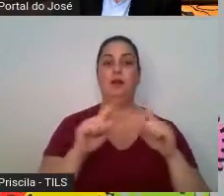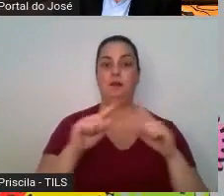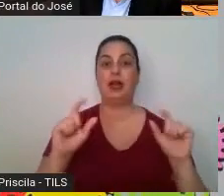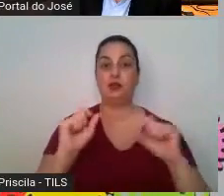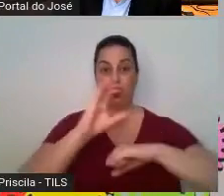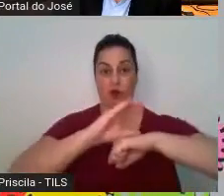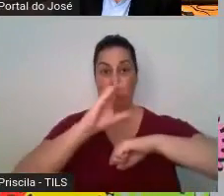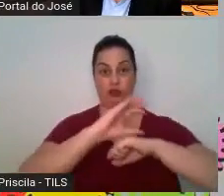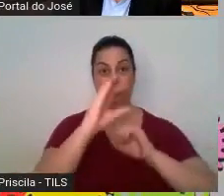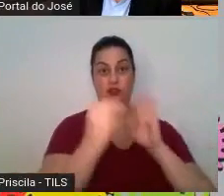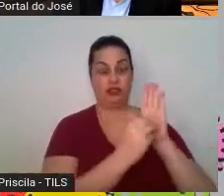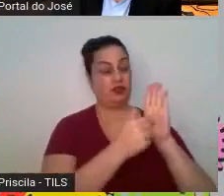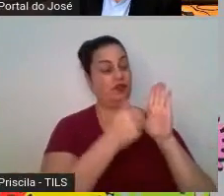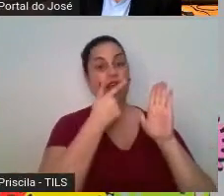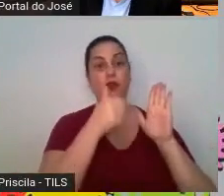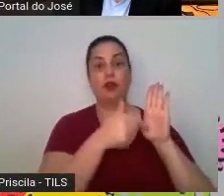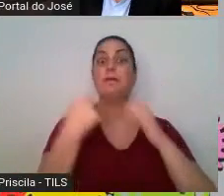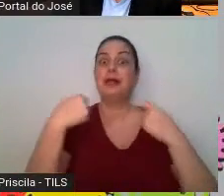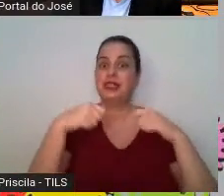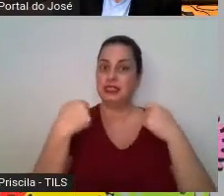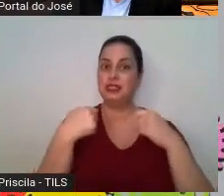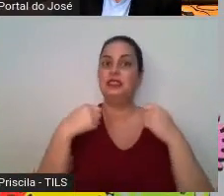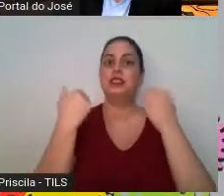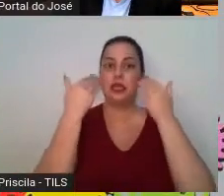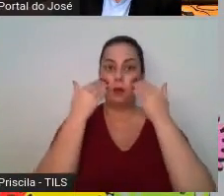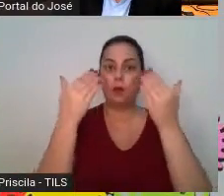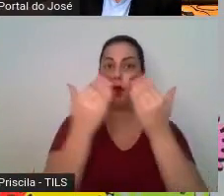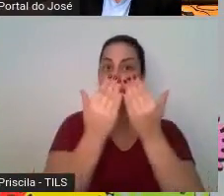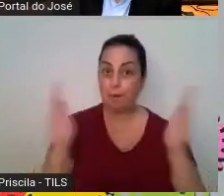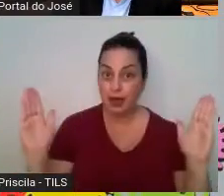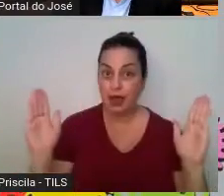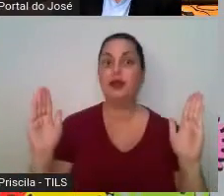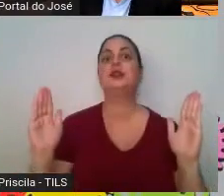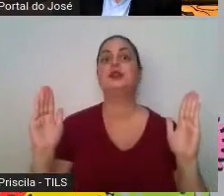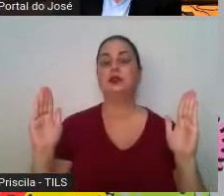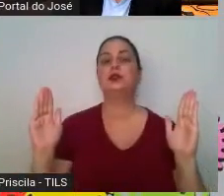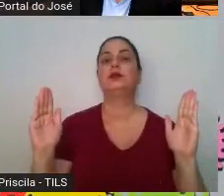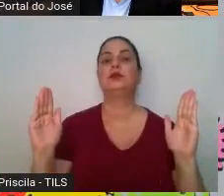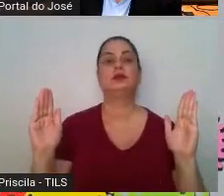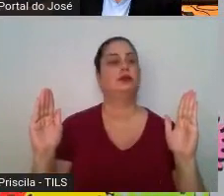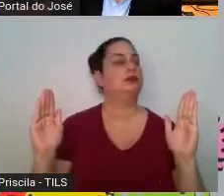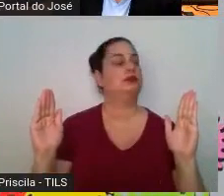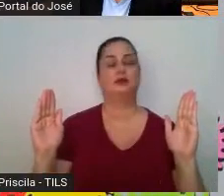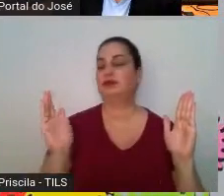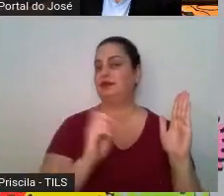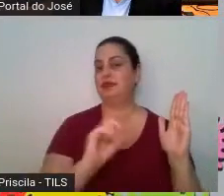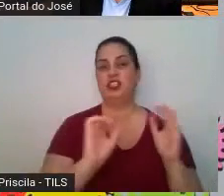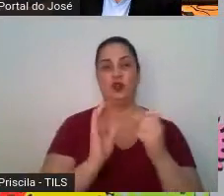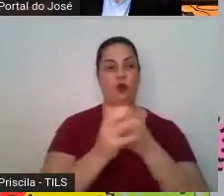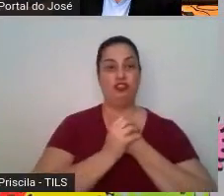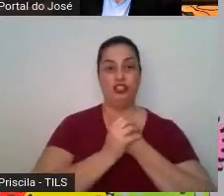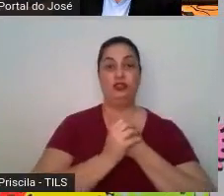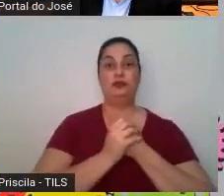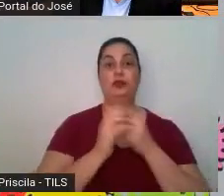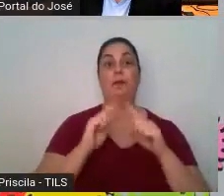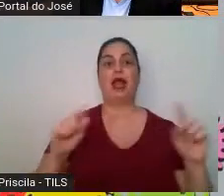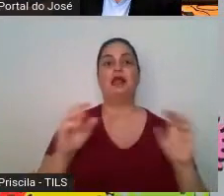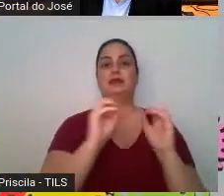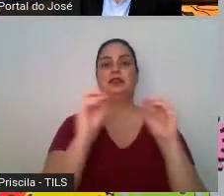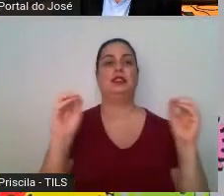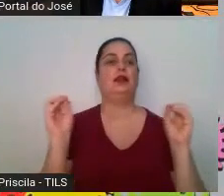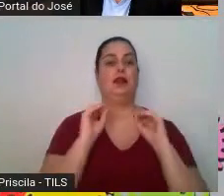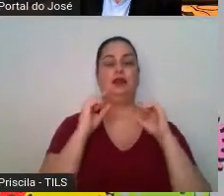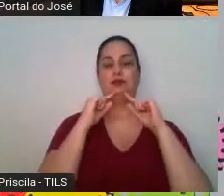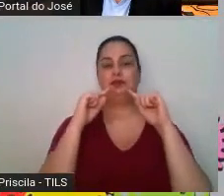questiona. Só esse sigilo também já justificaria uma completa auditoria. Como se pode ter uma